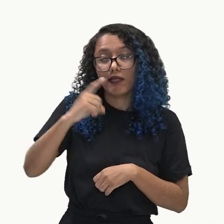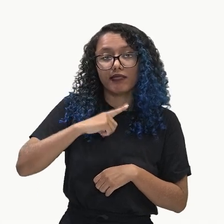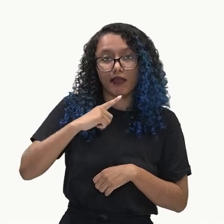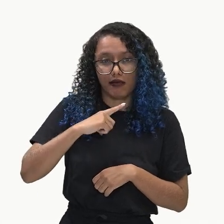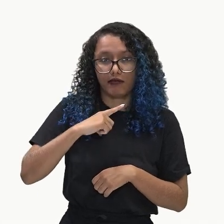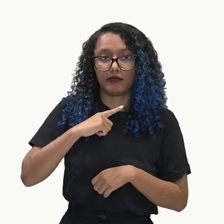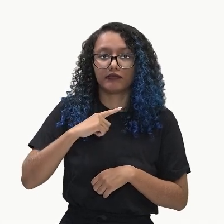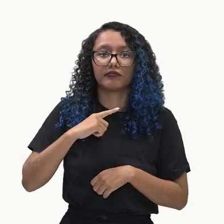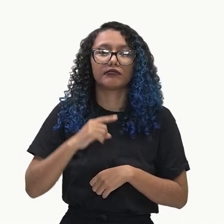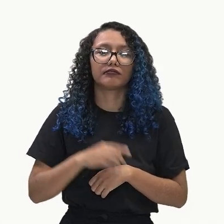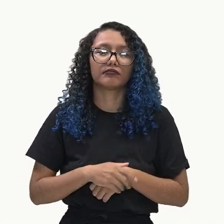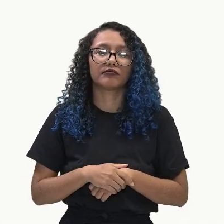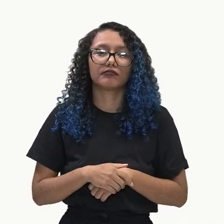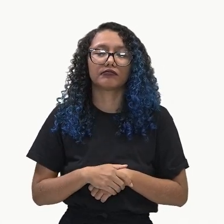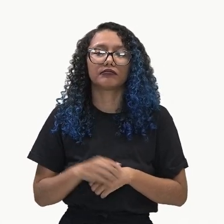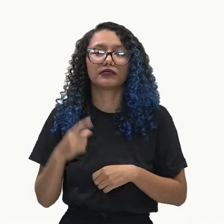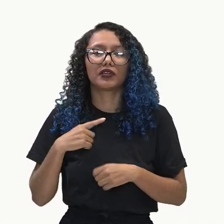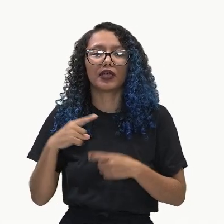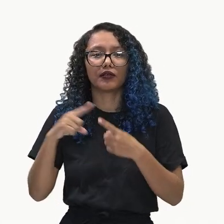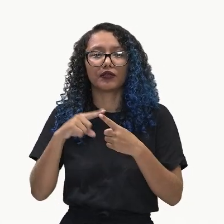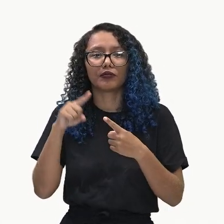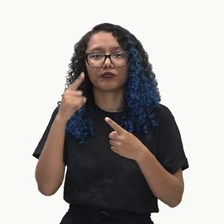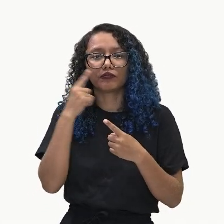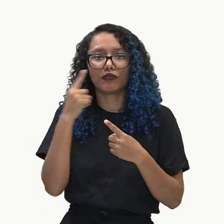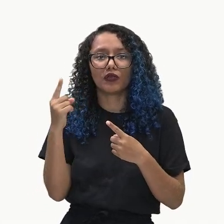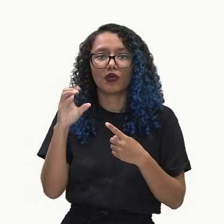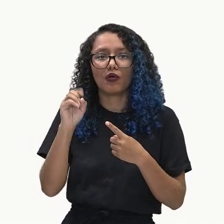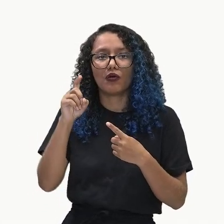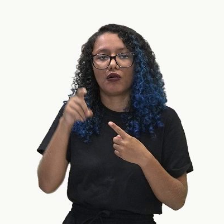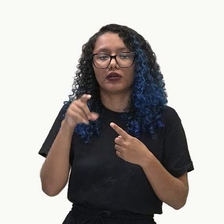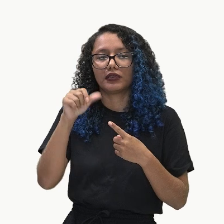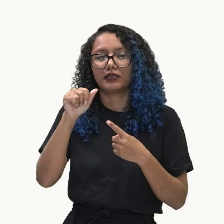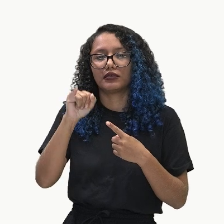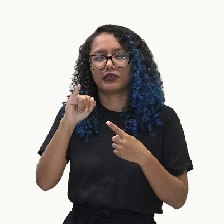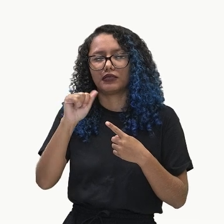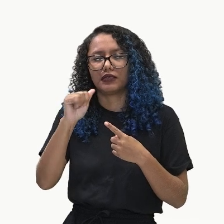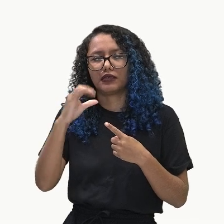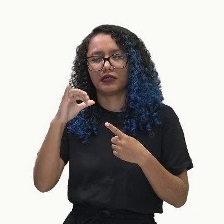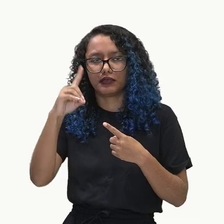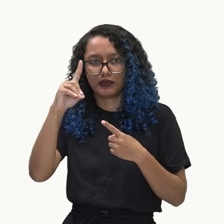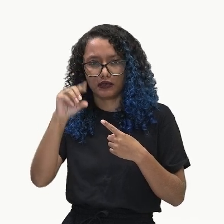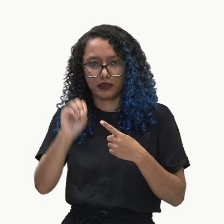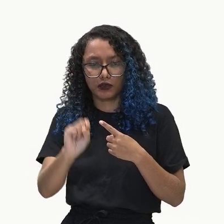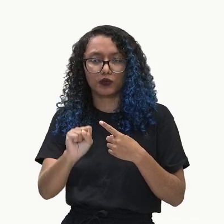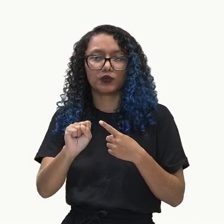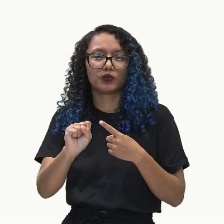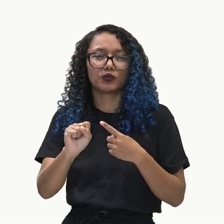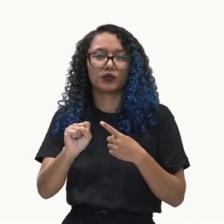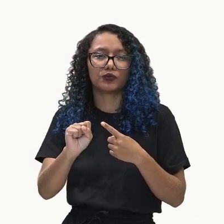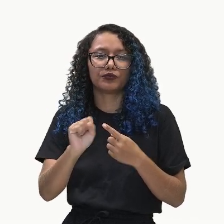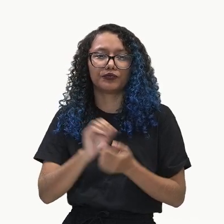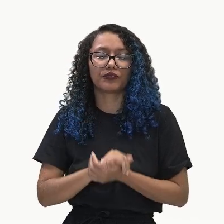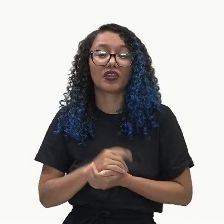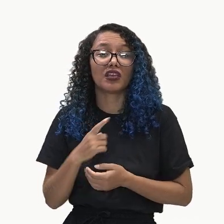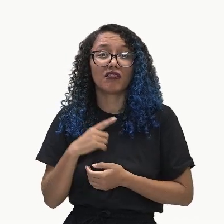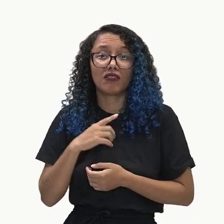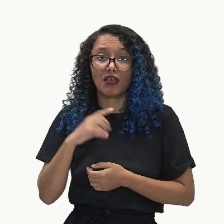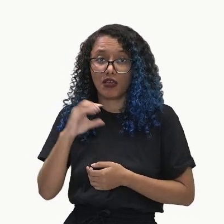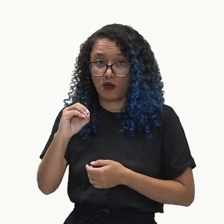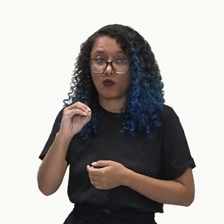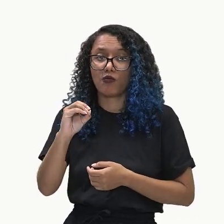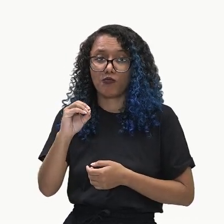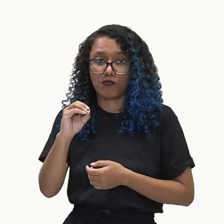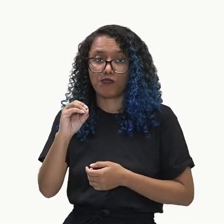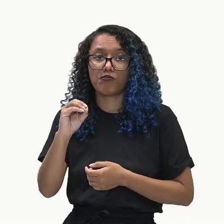ter o oxiácidos, que vai conter oxigênio